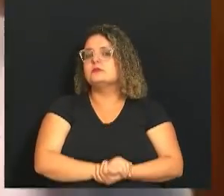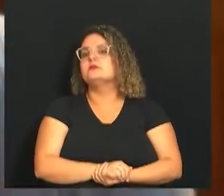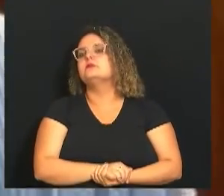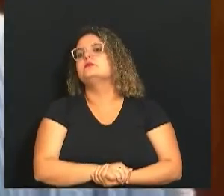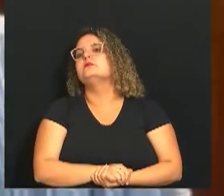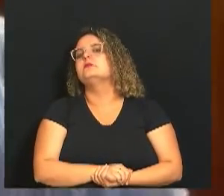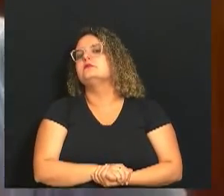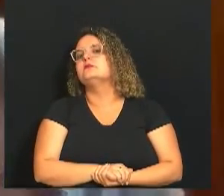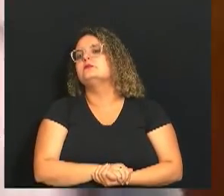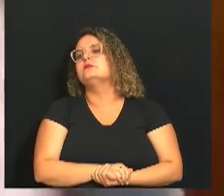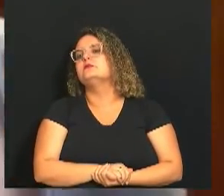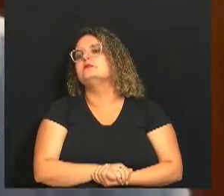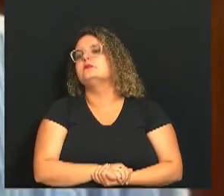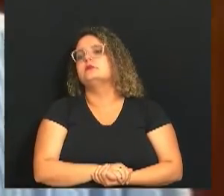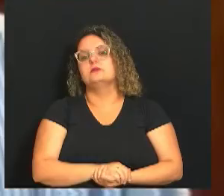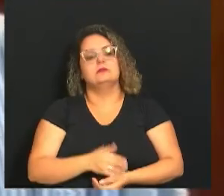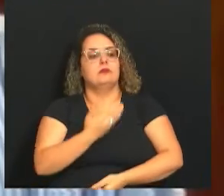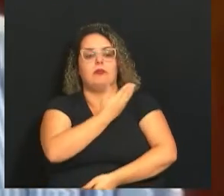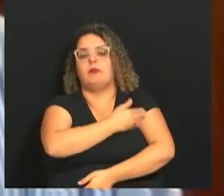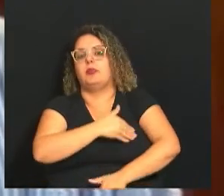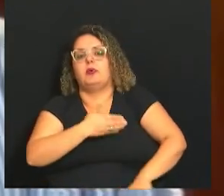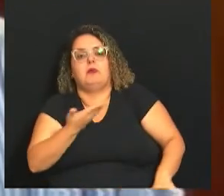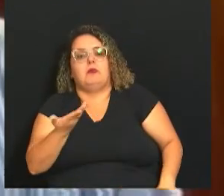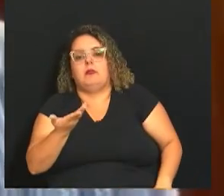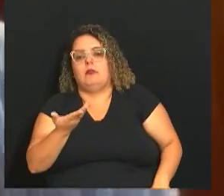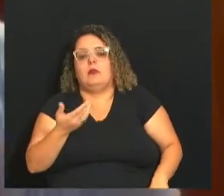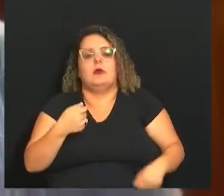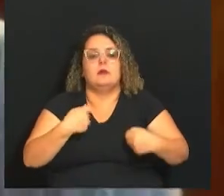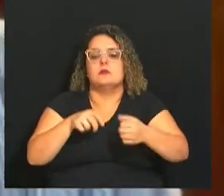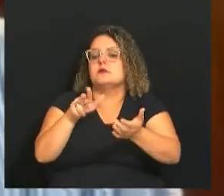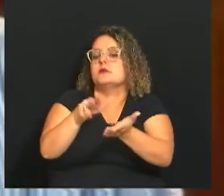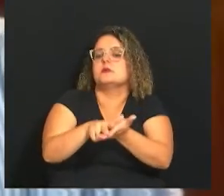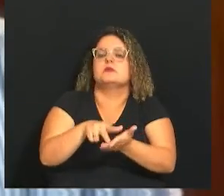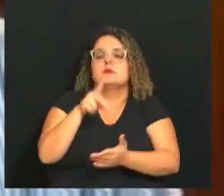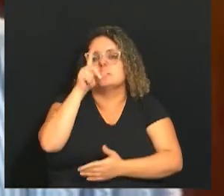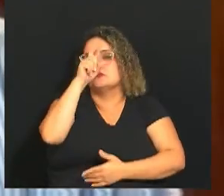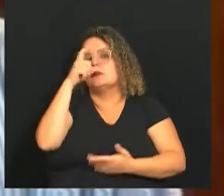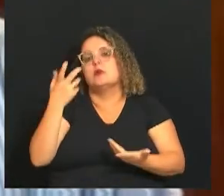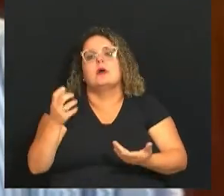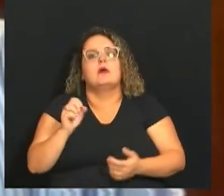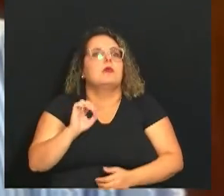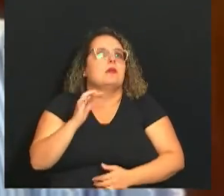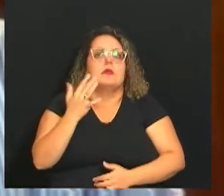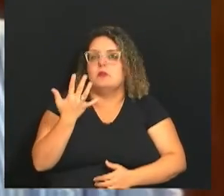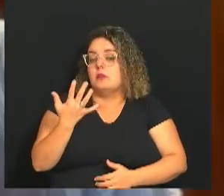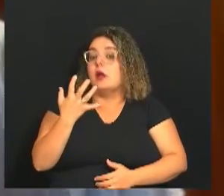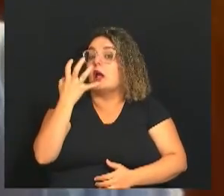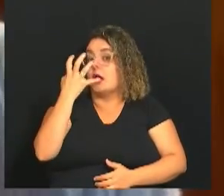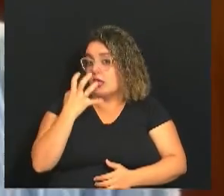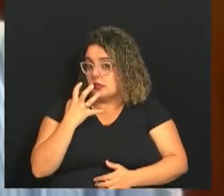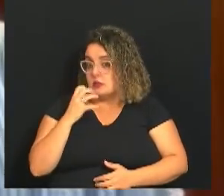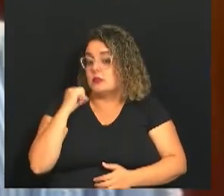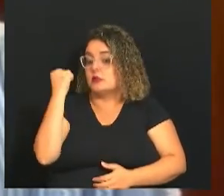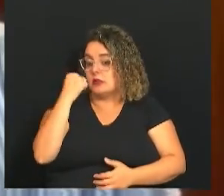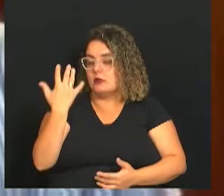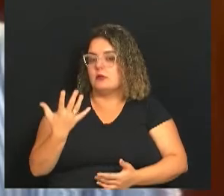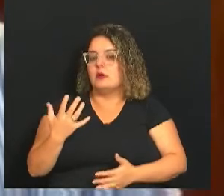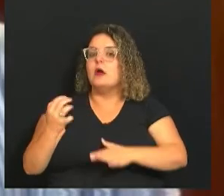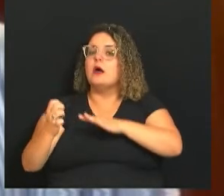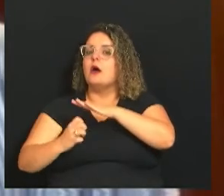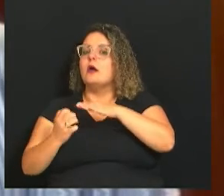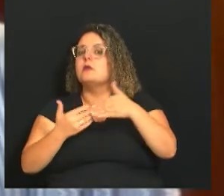E perde um braço ou precisa ser hospitalizado, acontece alguma coisa ali grave. A empresa é